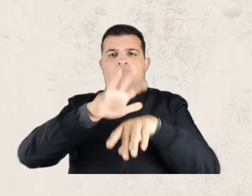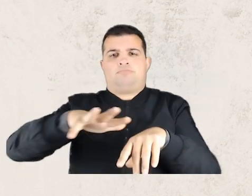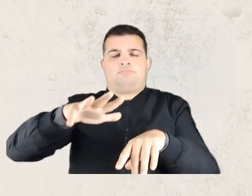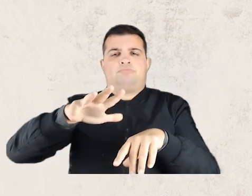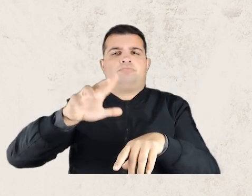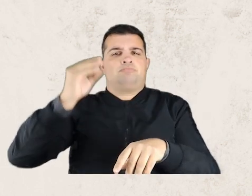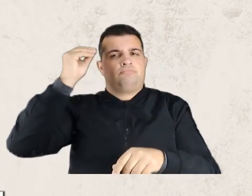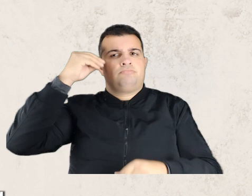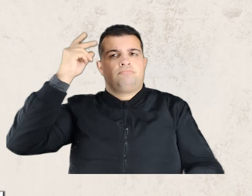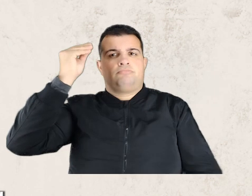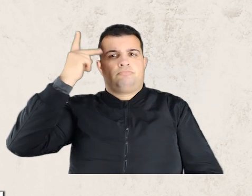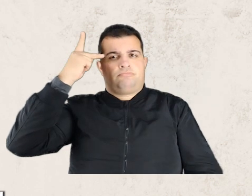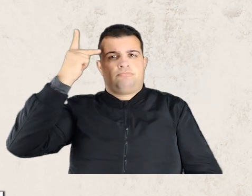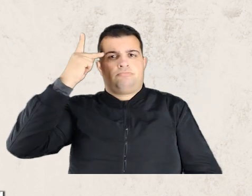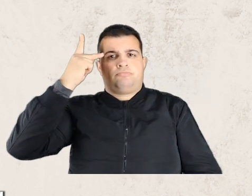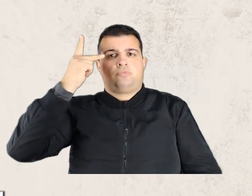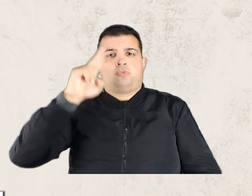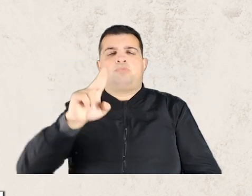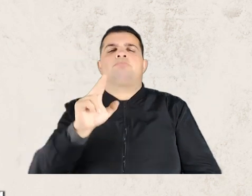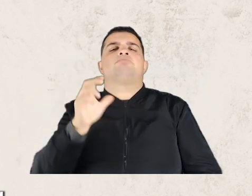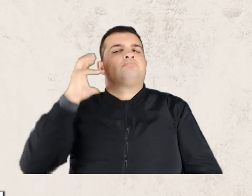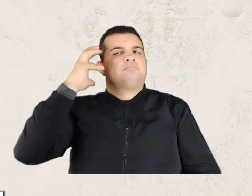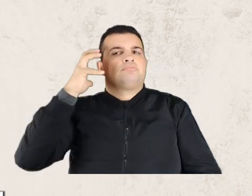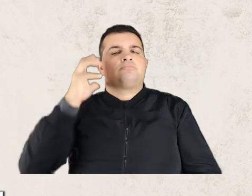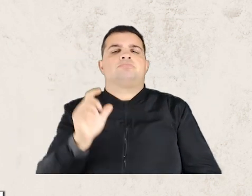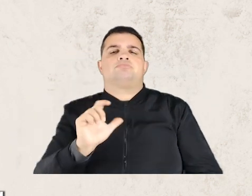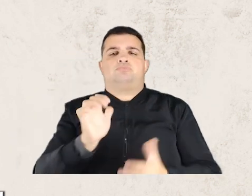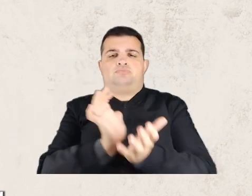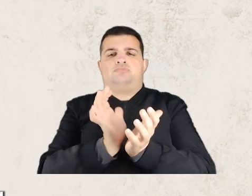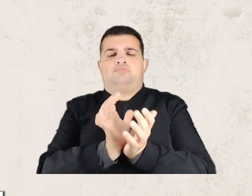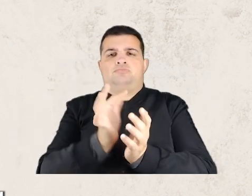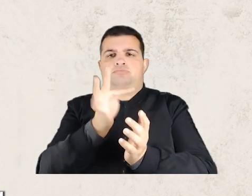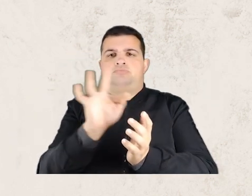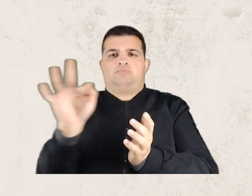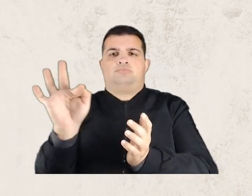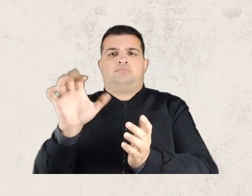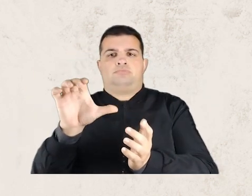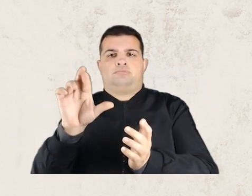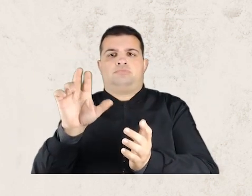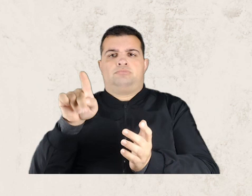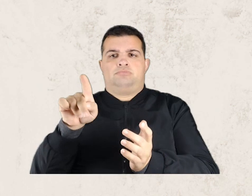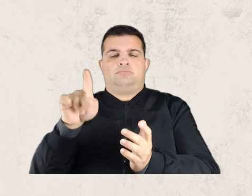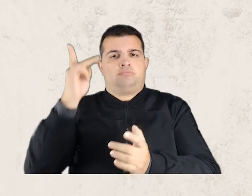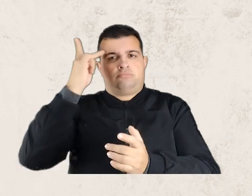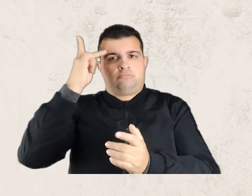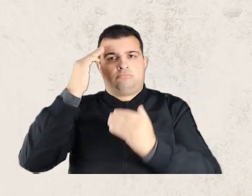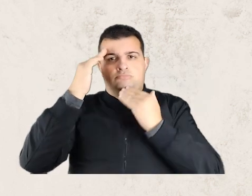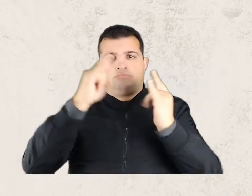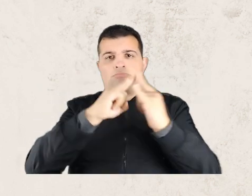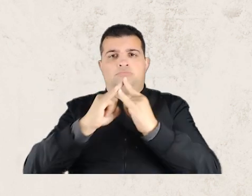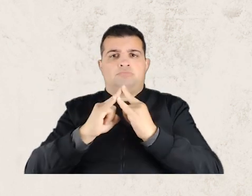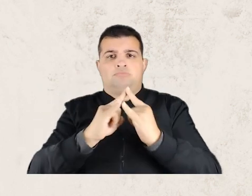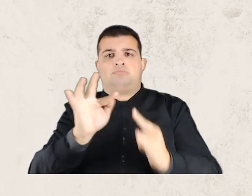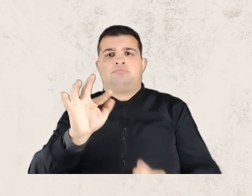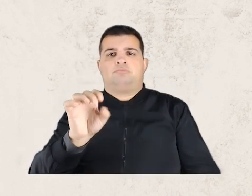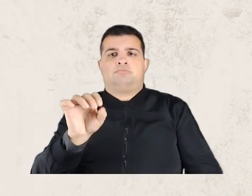da Psicologia no Brasil, 60 anos de profissão, é um podcast da Comissão de História e Memória do Conselho Regional de Psicologia